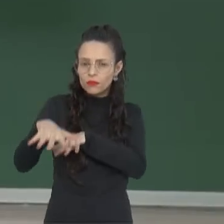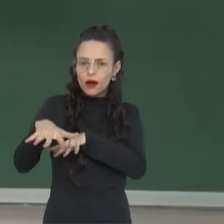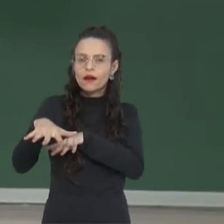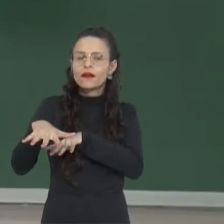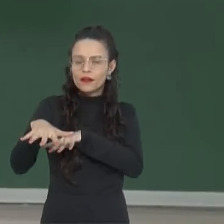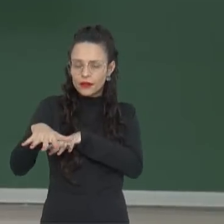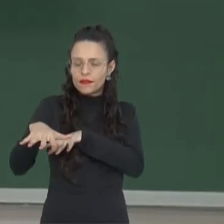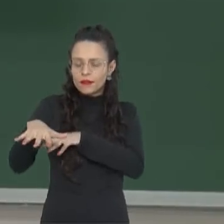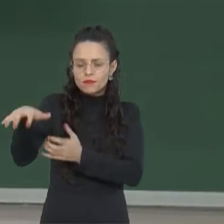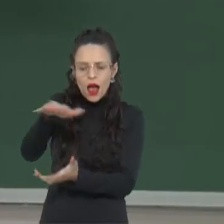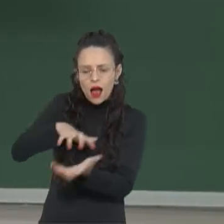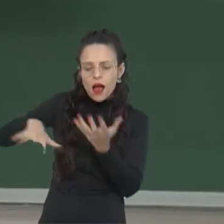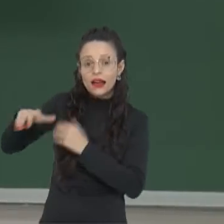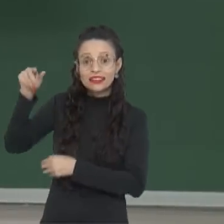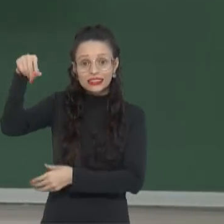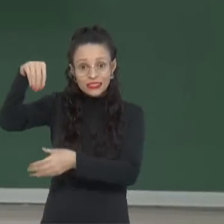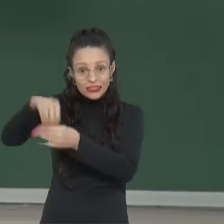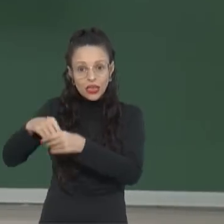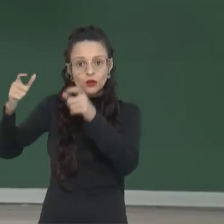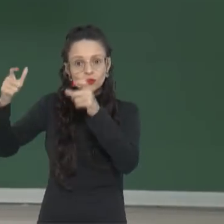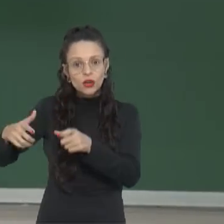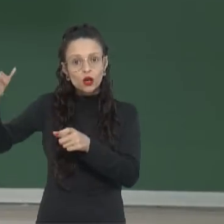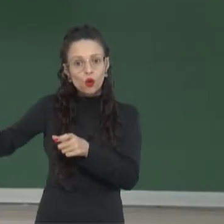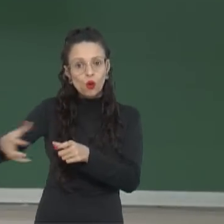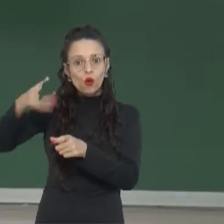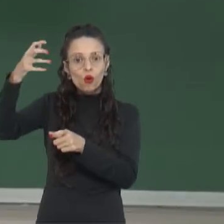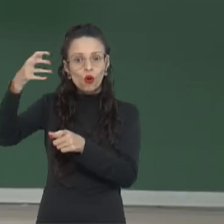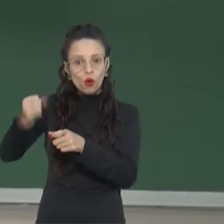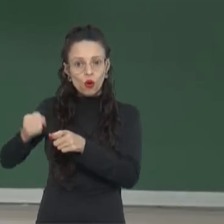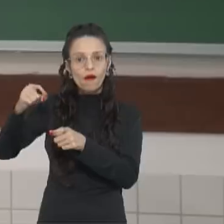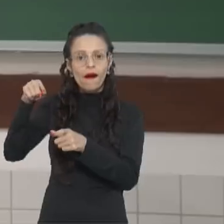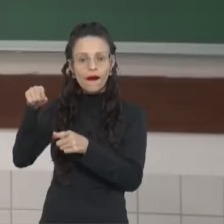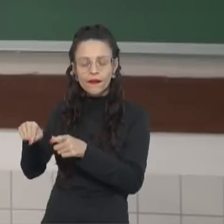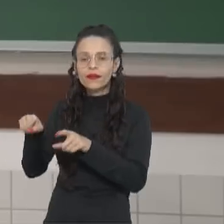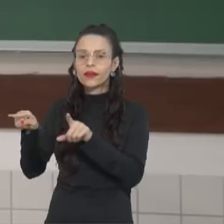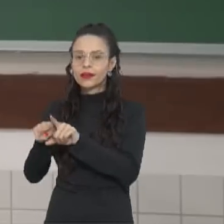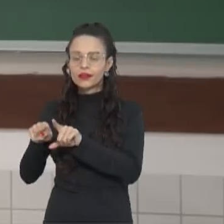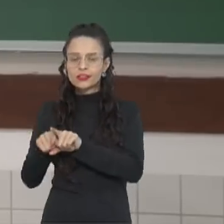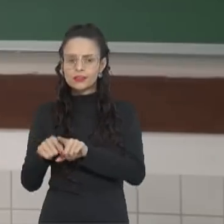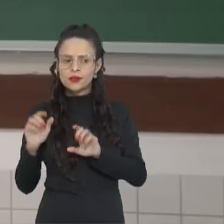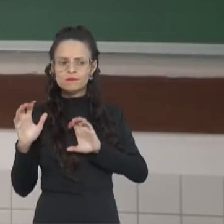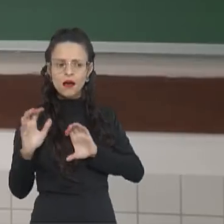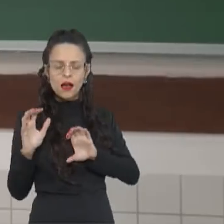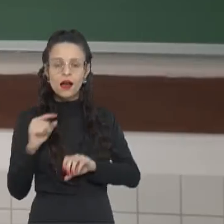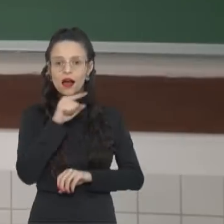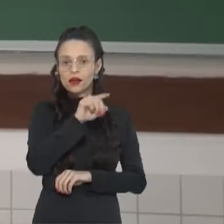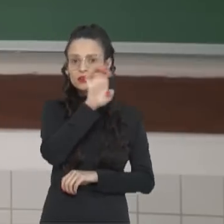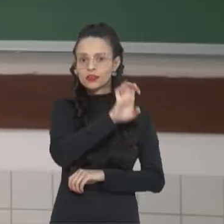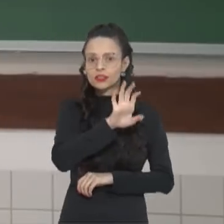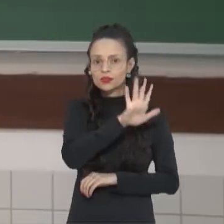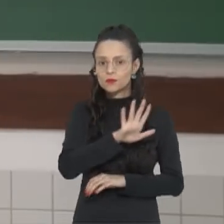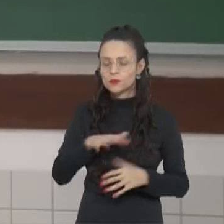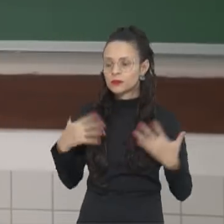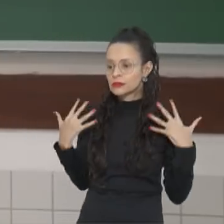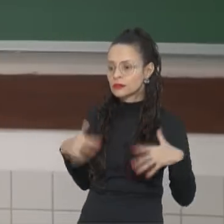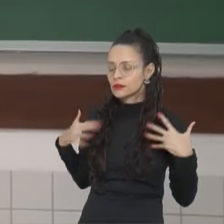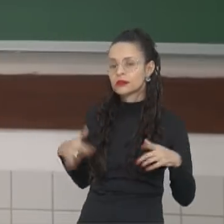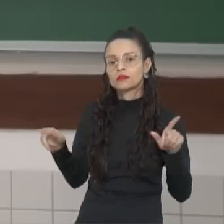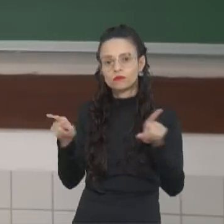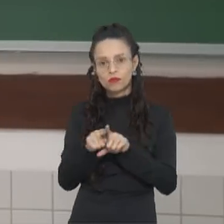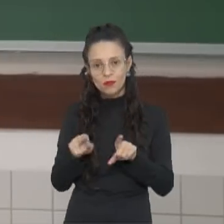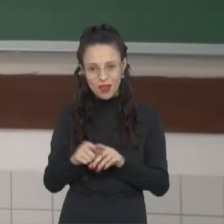nas colônias abalaram também seriamente a dominação europeia. Os motivos das